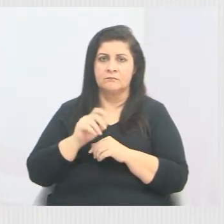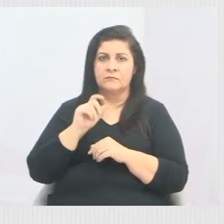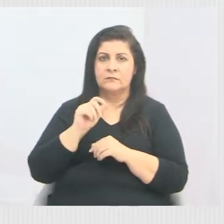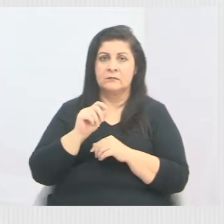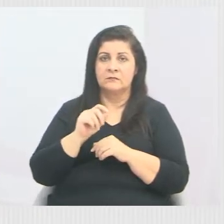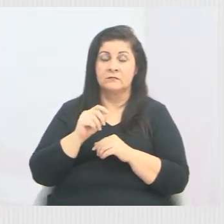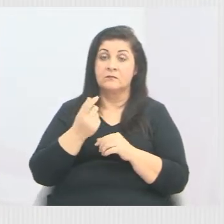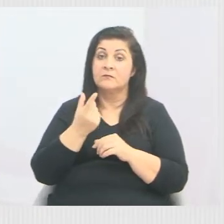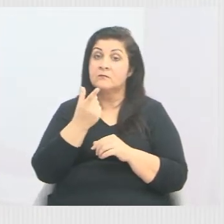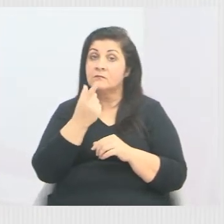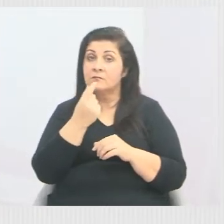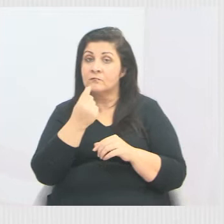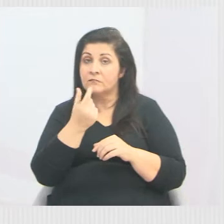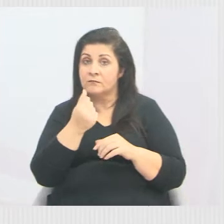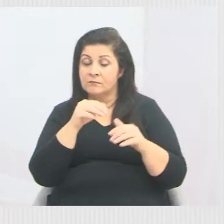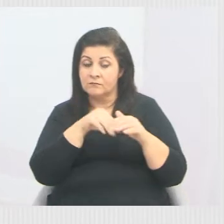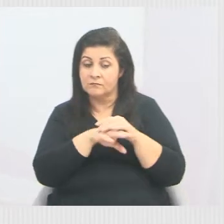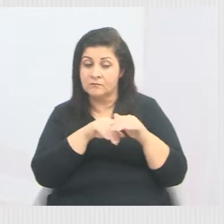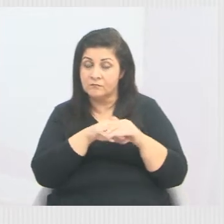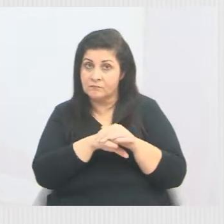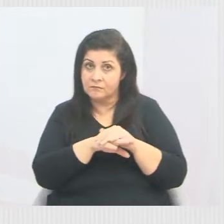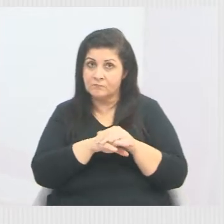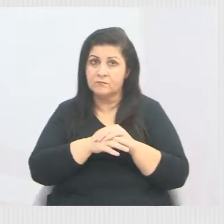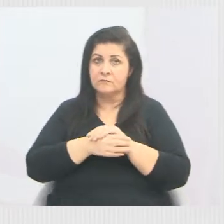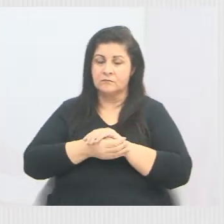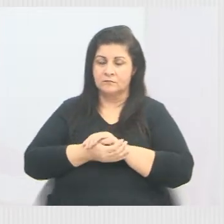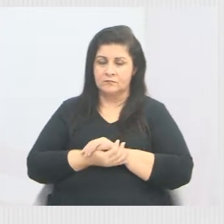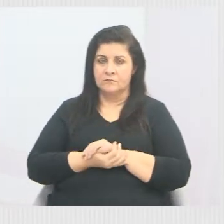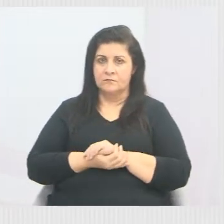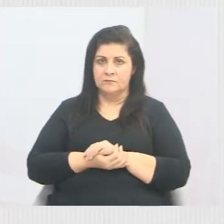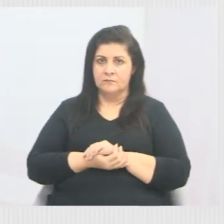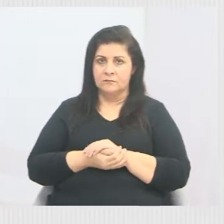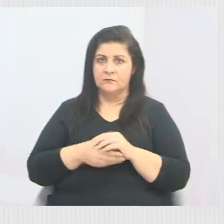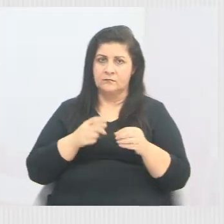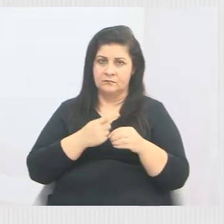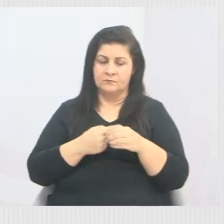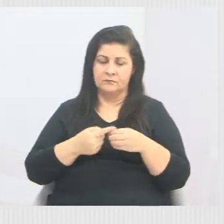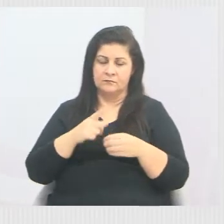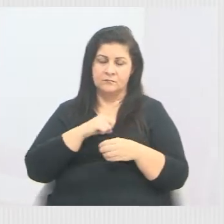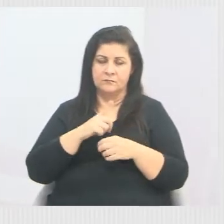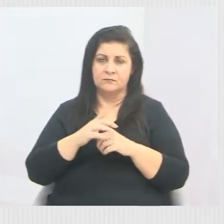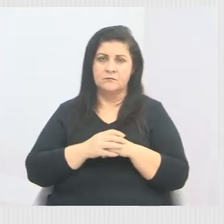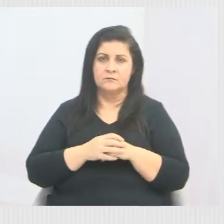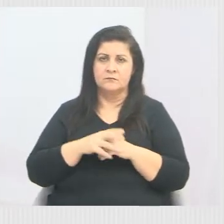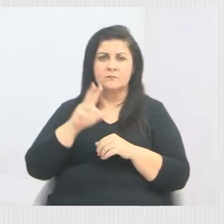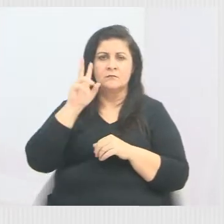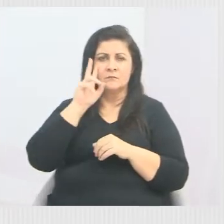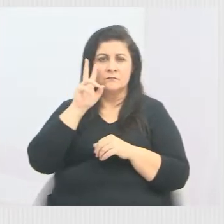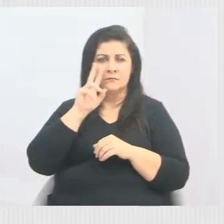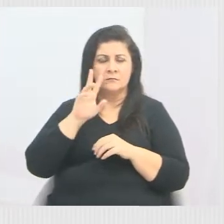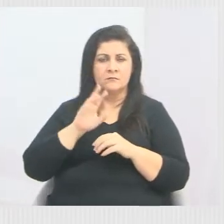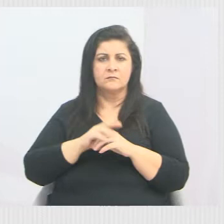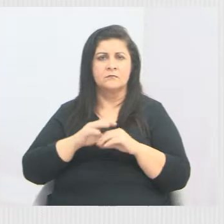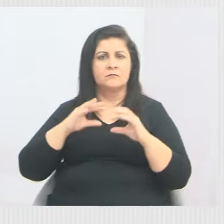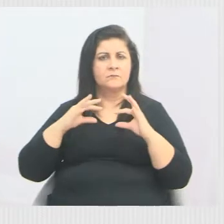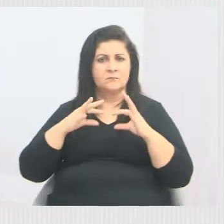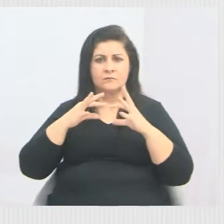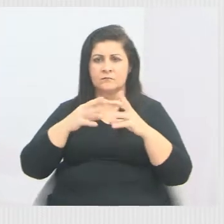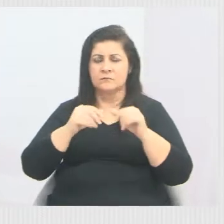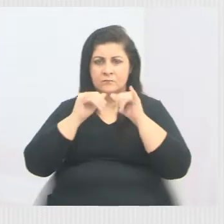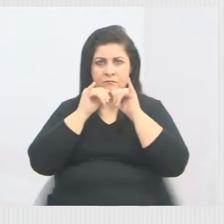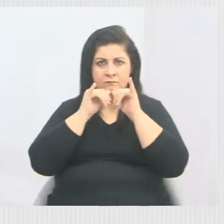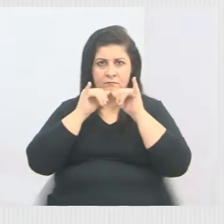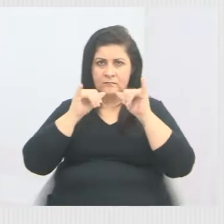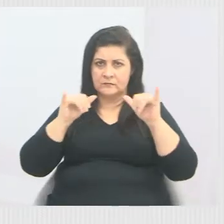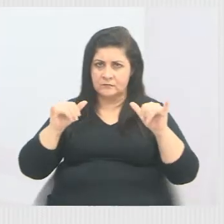os rendimentos sobre aplicações financeiras que o município tem. Lembrando sempre, gente, que todas essas informações